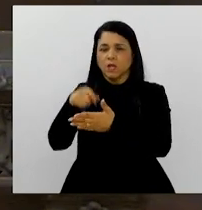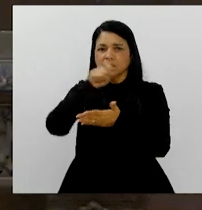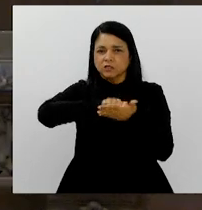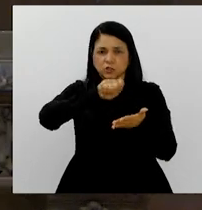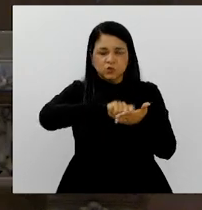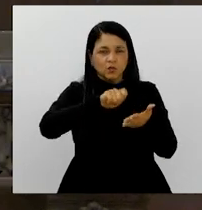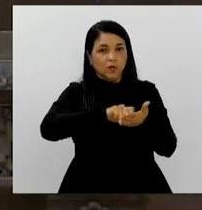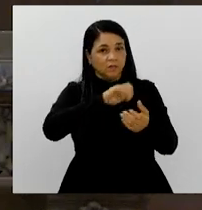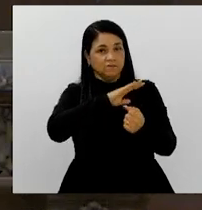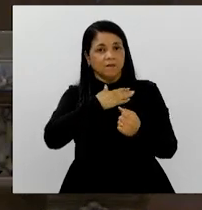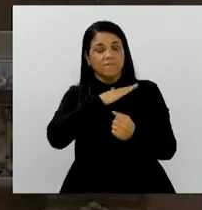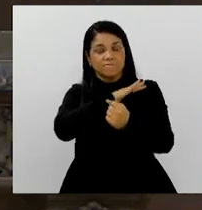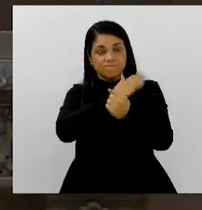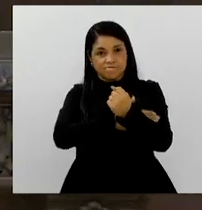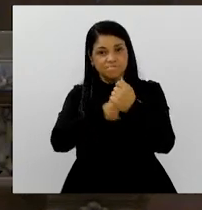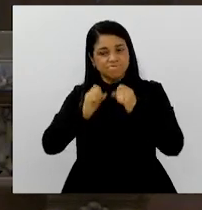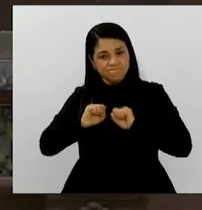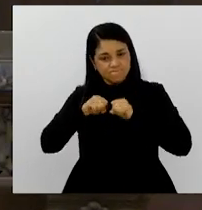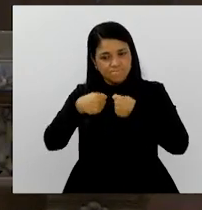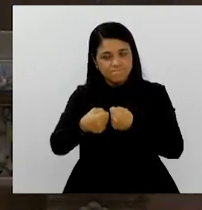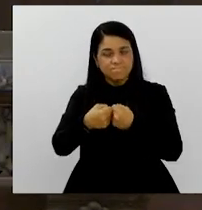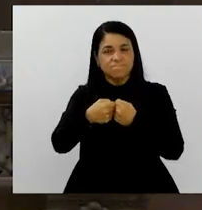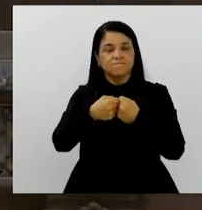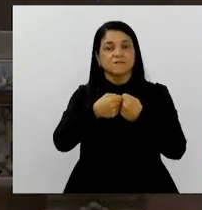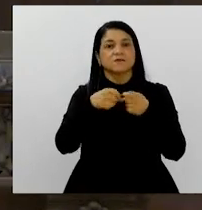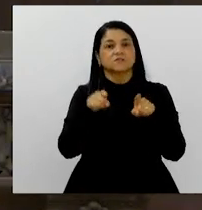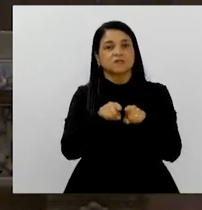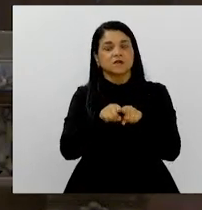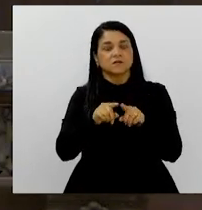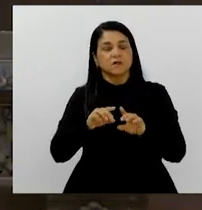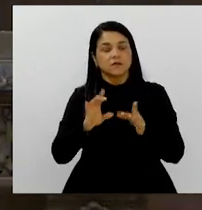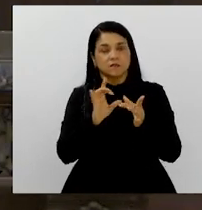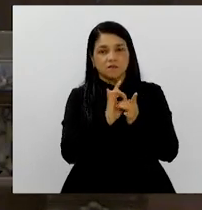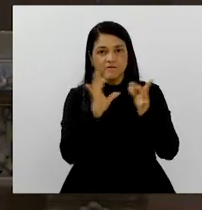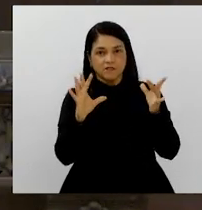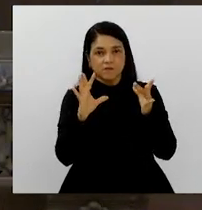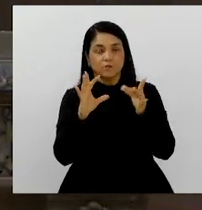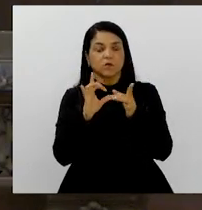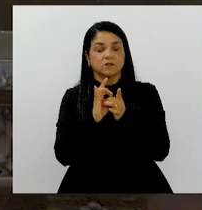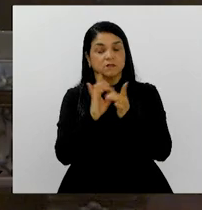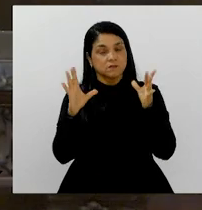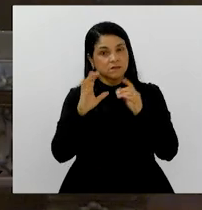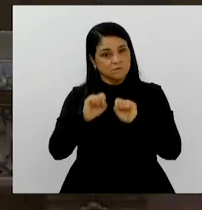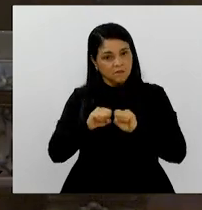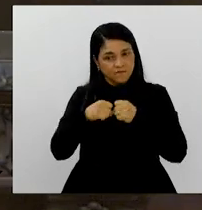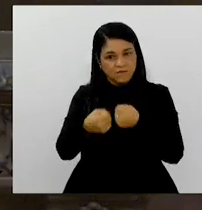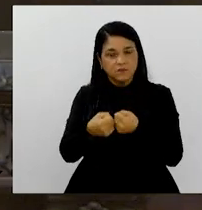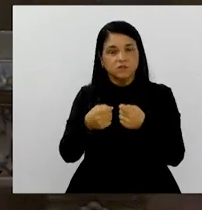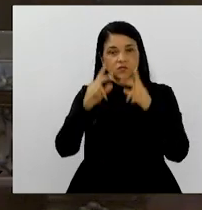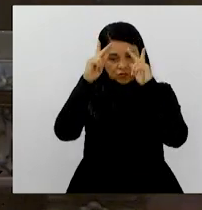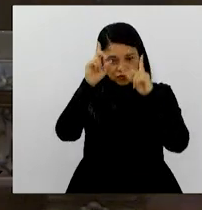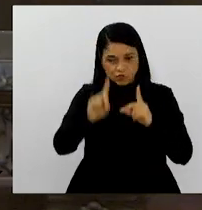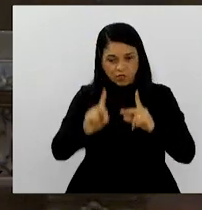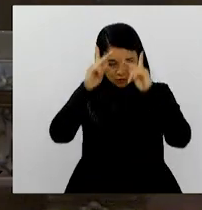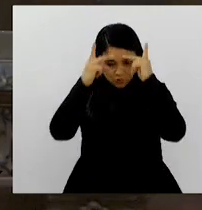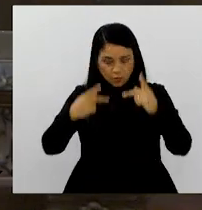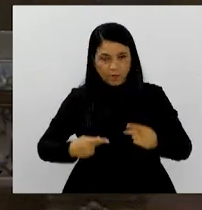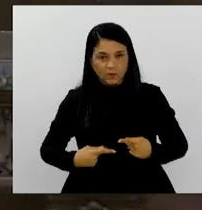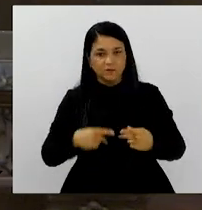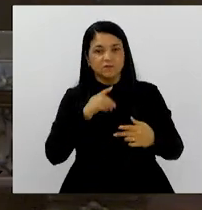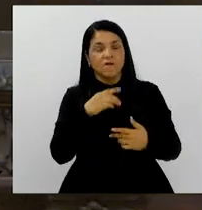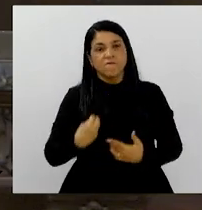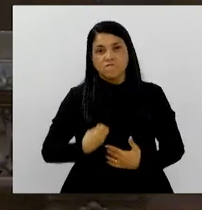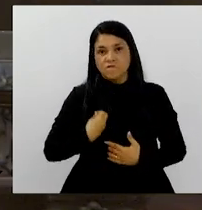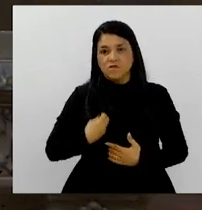vida, dedicada a defender a democracia e os direitos humanos. Seu legado continua vivo em cada artista, em cada